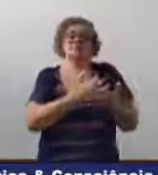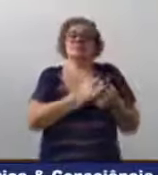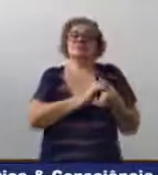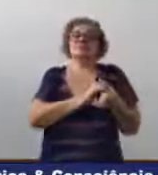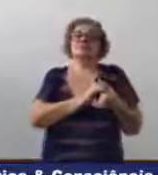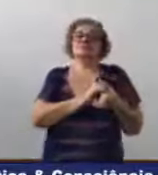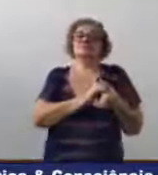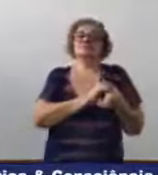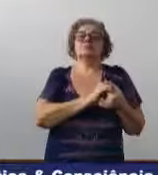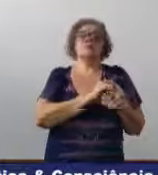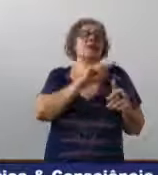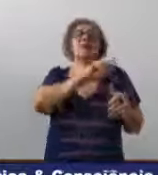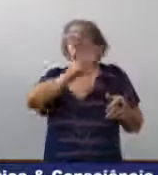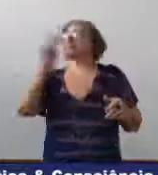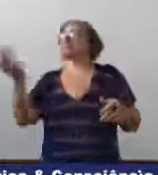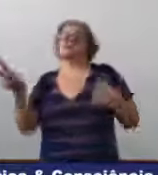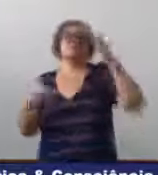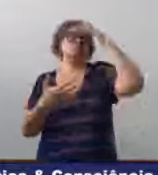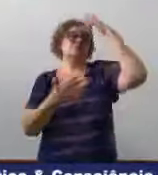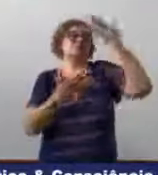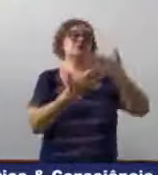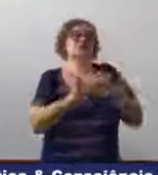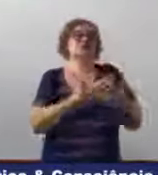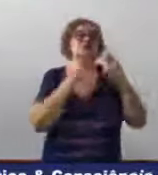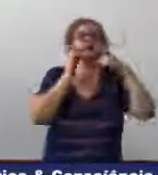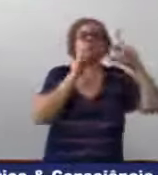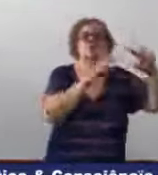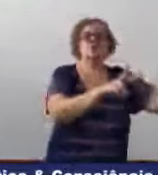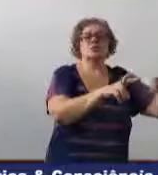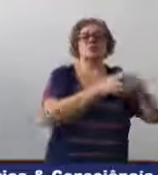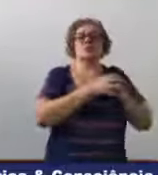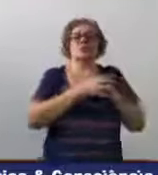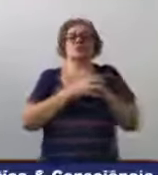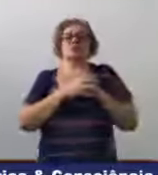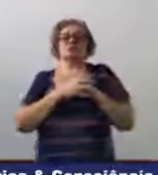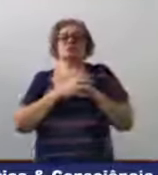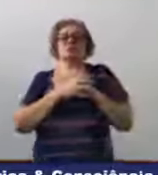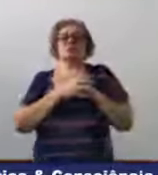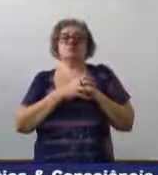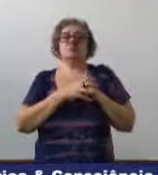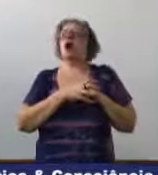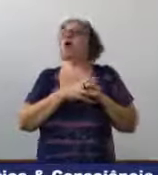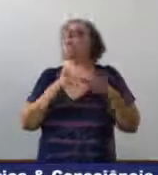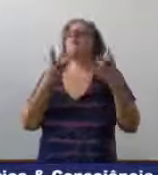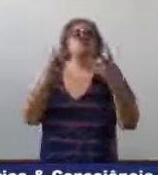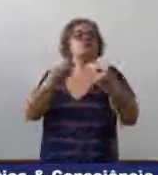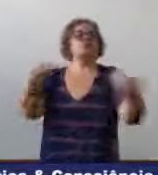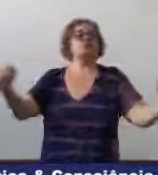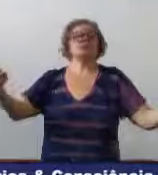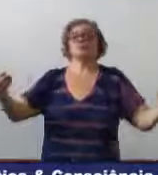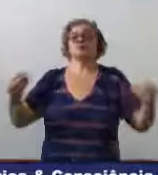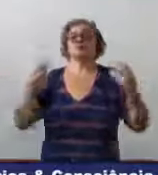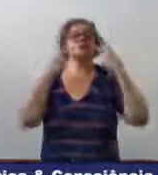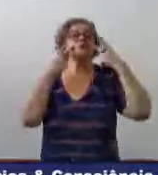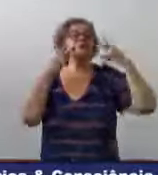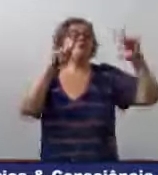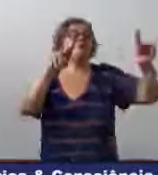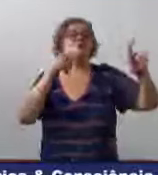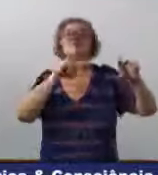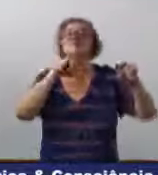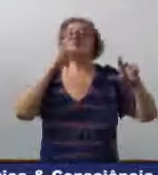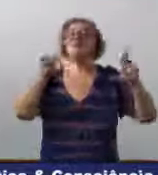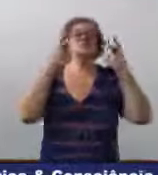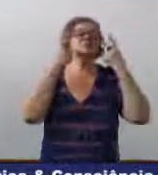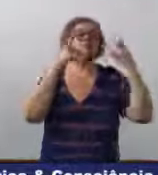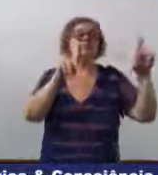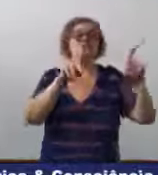em tudo aquilo que nos dizem. Não podemos acreditar em tudo aquilo que vemos, porque existem muitas coisas que não vemos. Agora, ceticismo